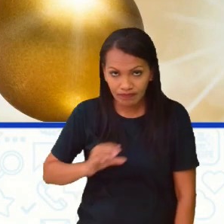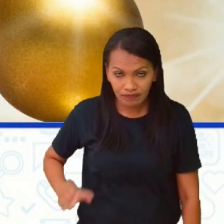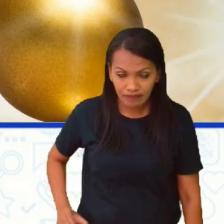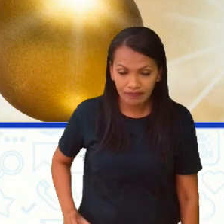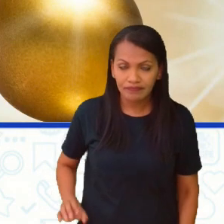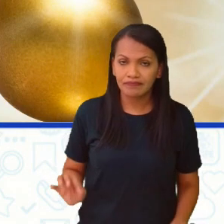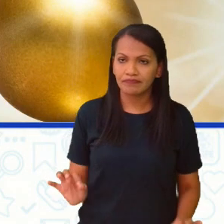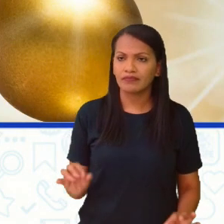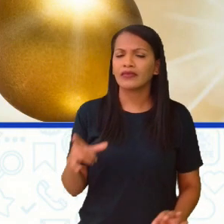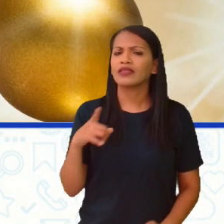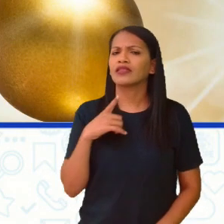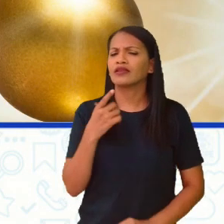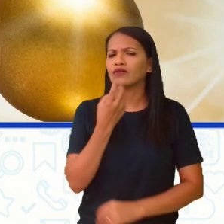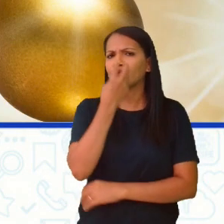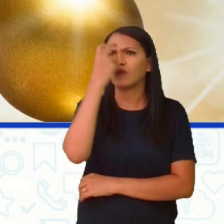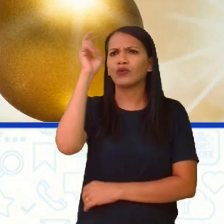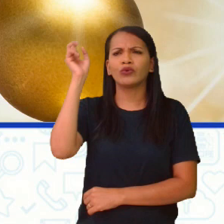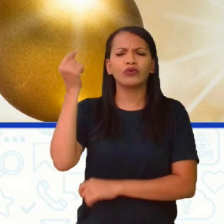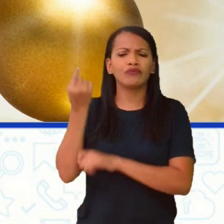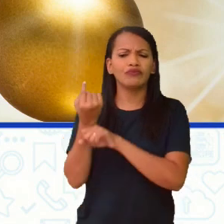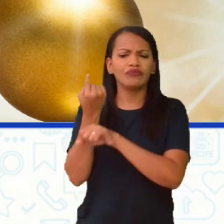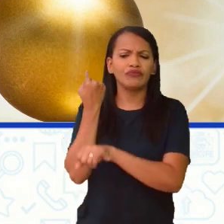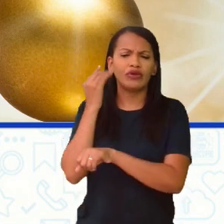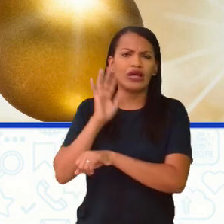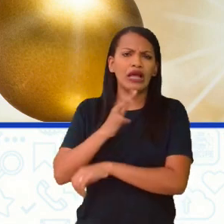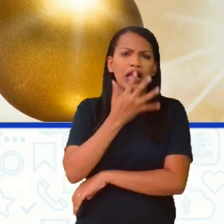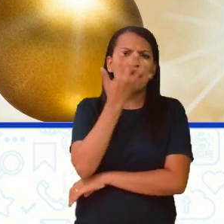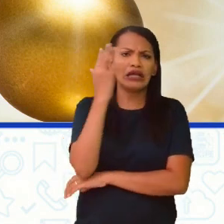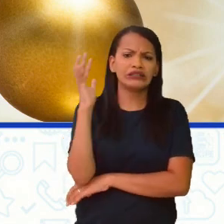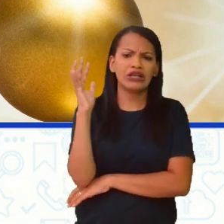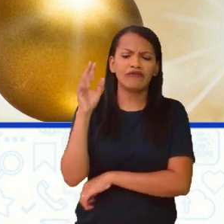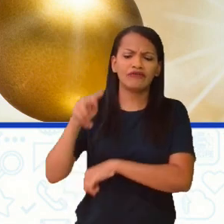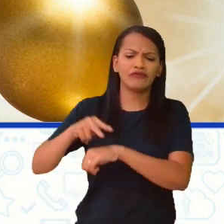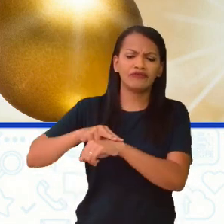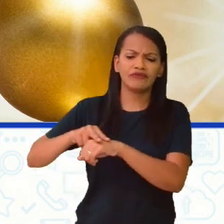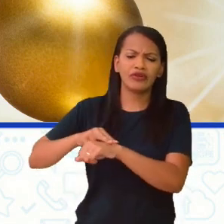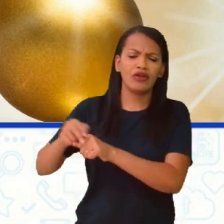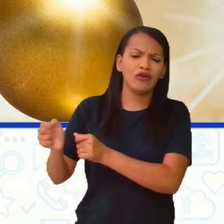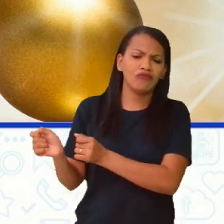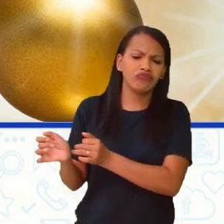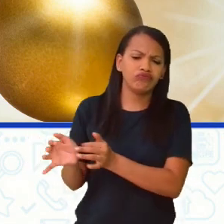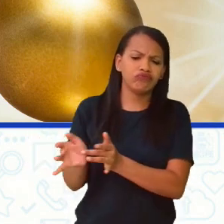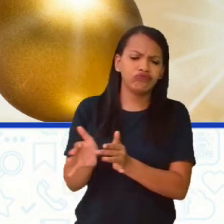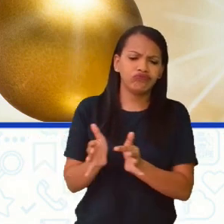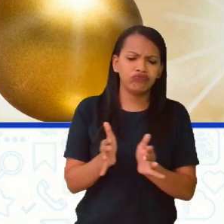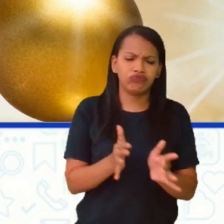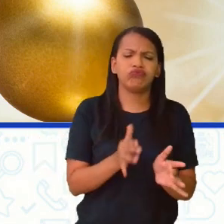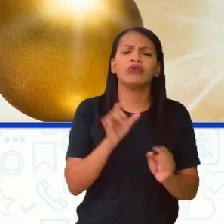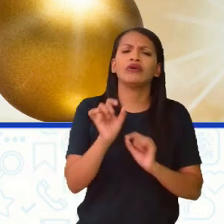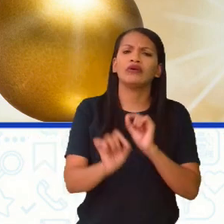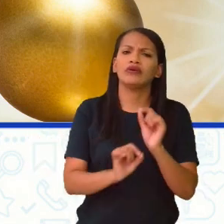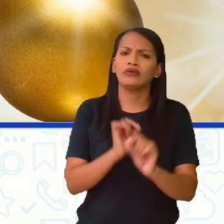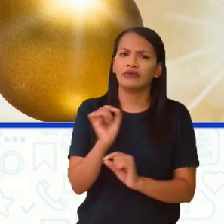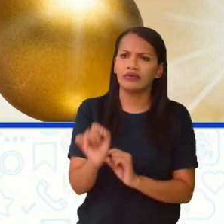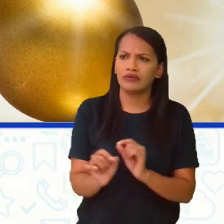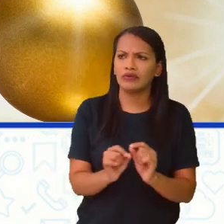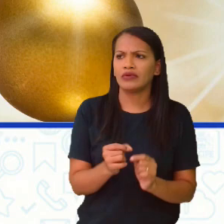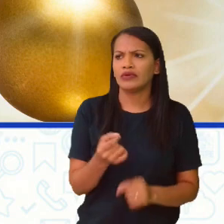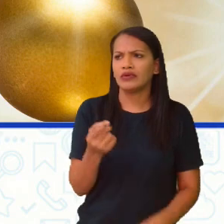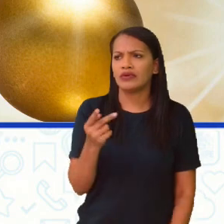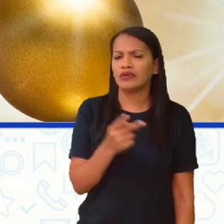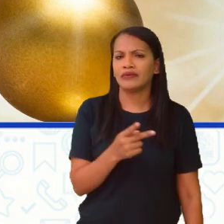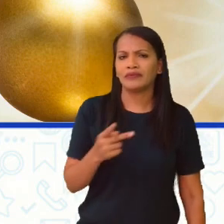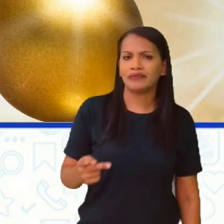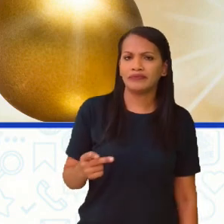Para muitas culturas antigas, as árvores que ficavam verdes durante todo o ano, chamadas de, eita, a professora